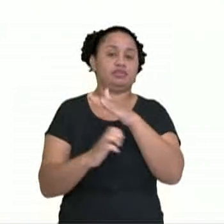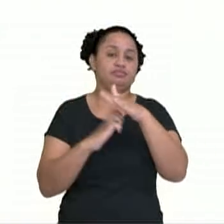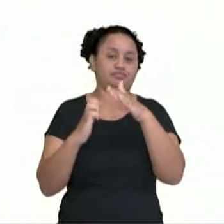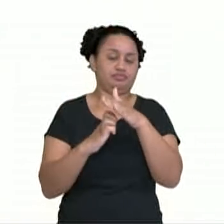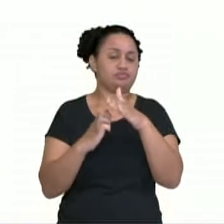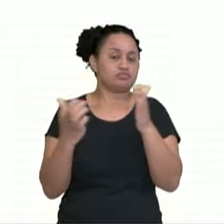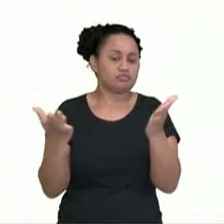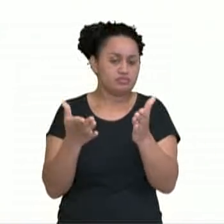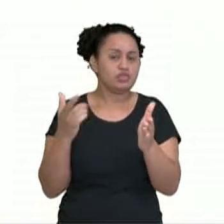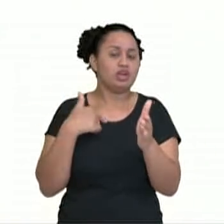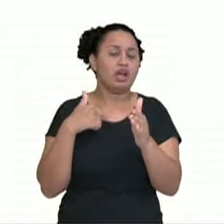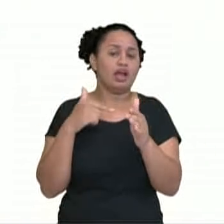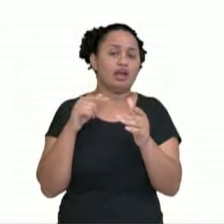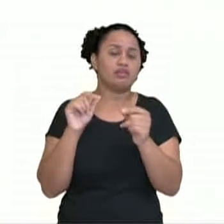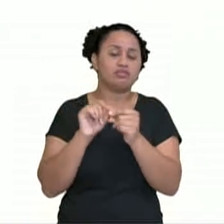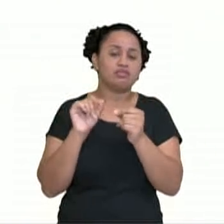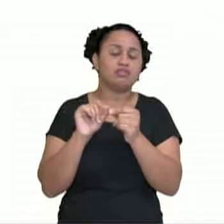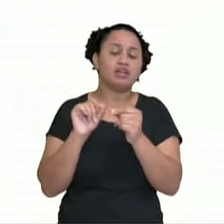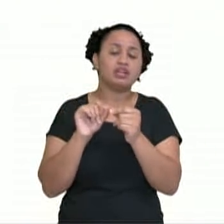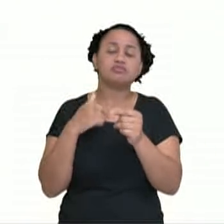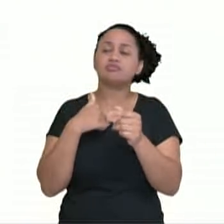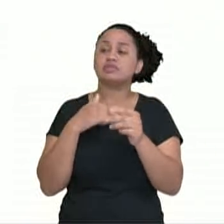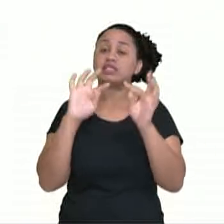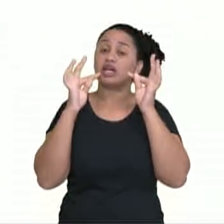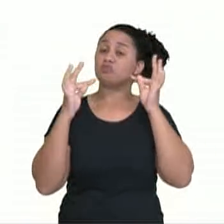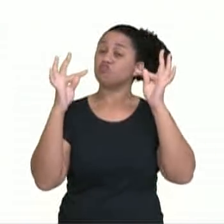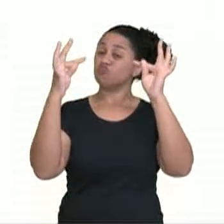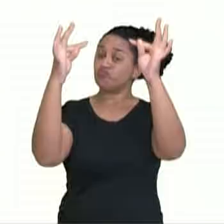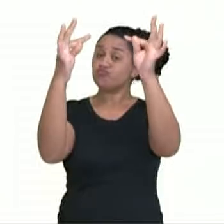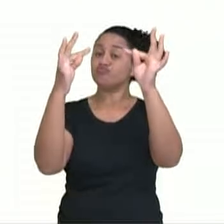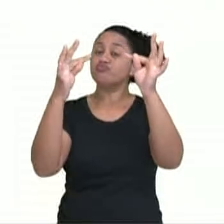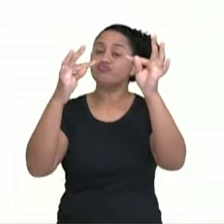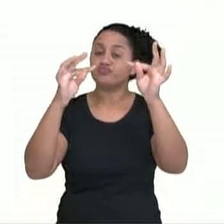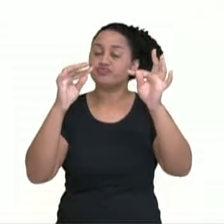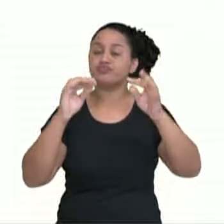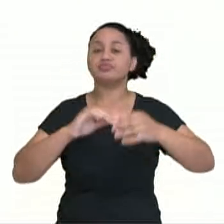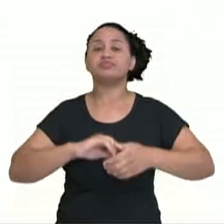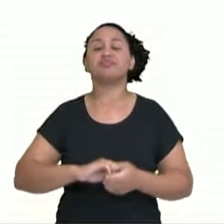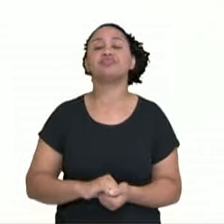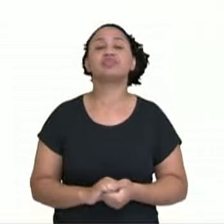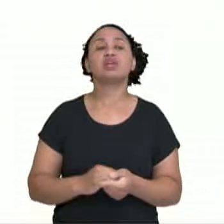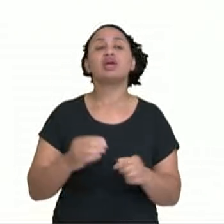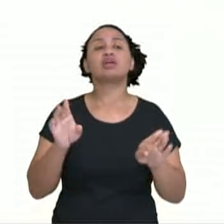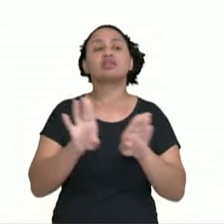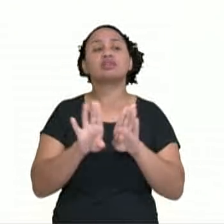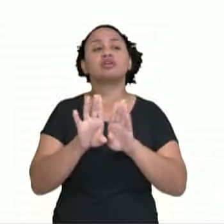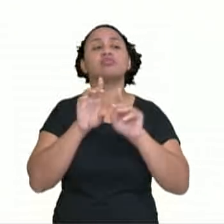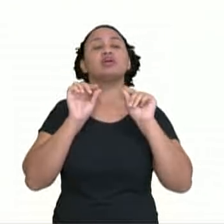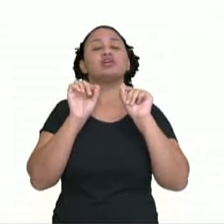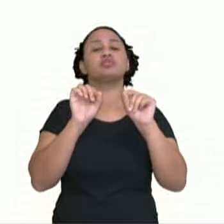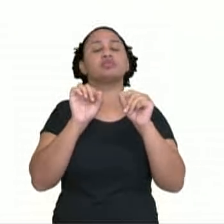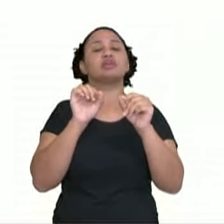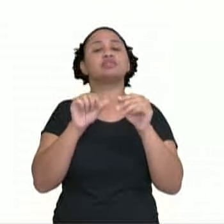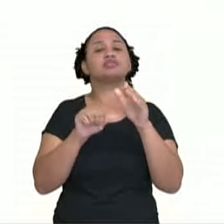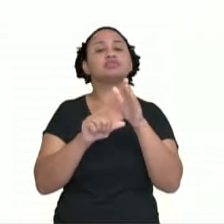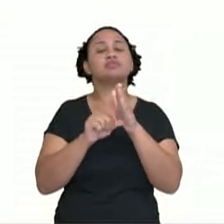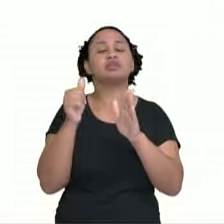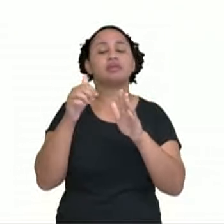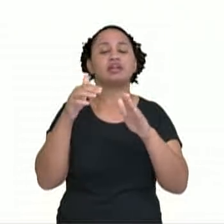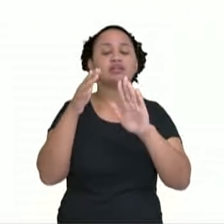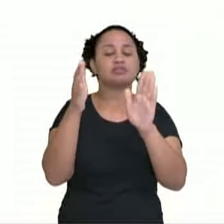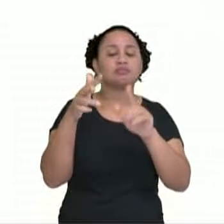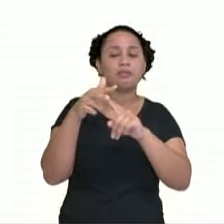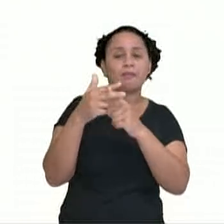são produzidos com uma alta tecnologia. Também a gente tem que pensar o seguinte, que essas primeiras